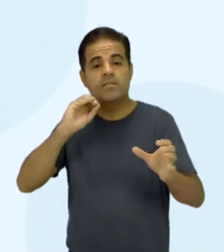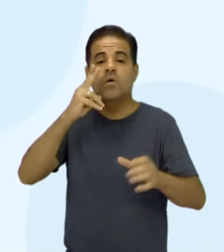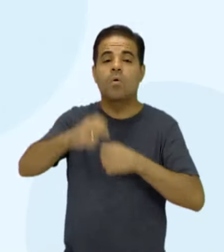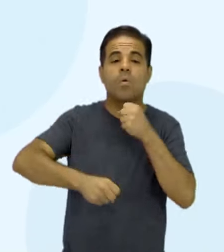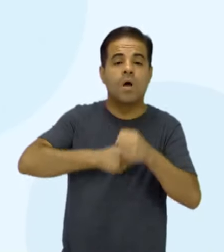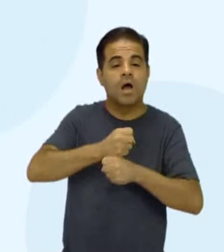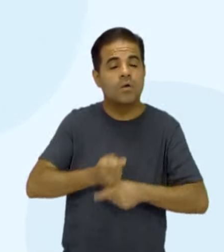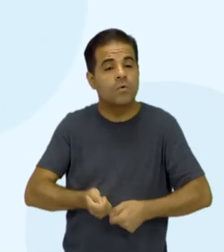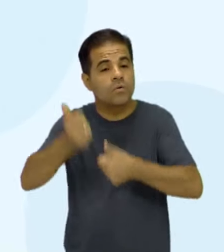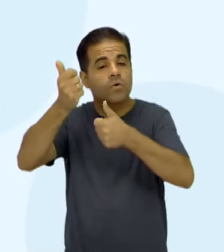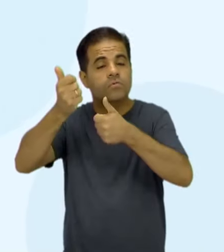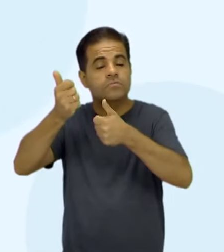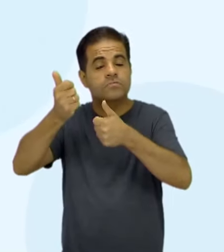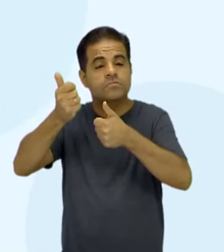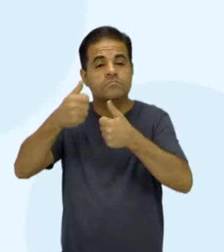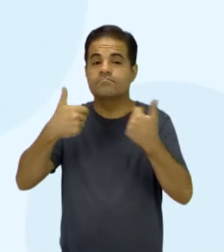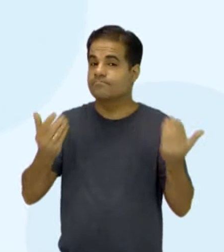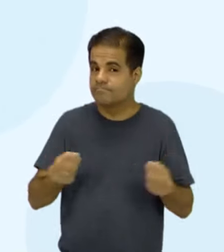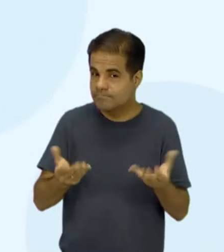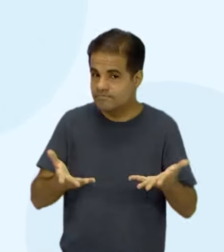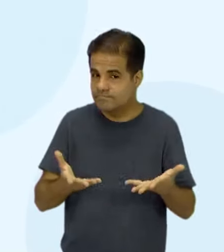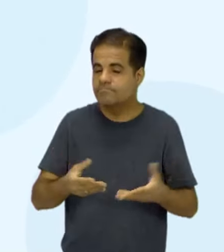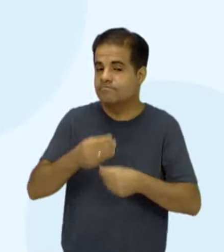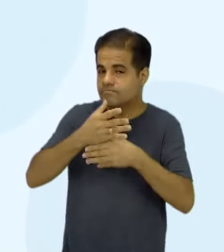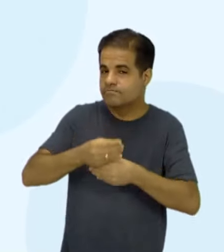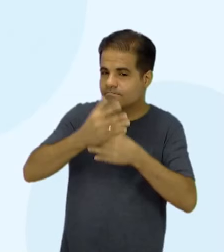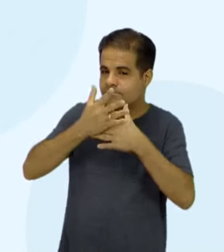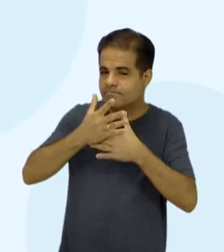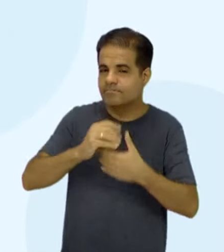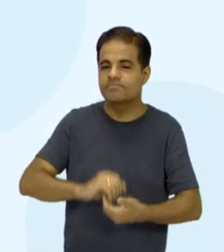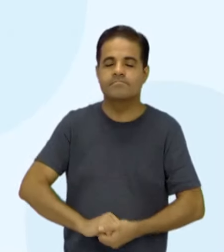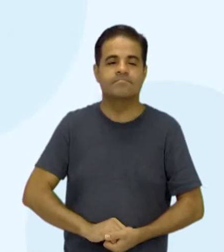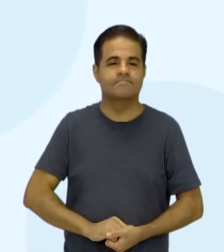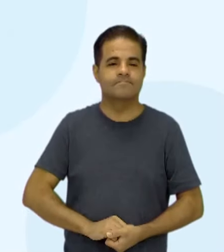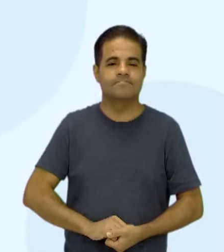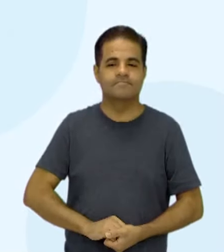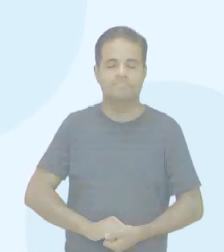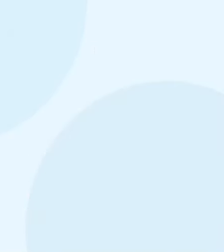ou Ano Novo lá trocou papão do screen